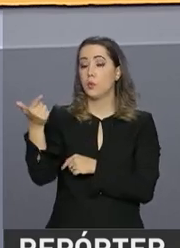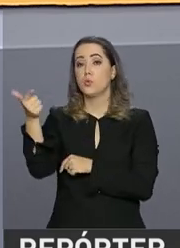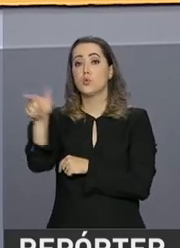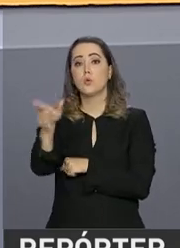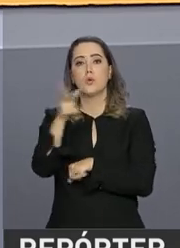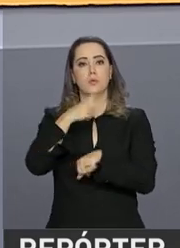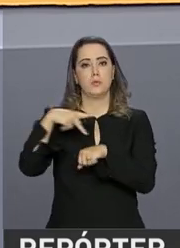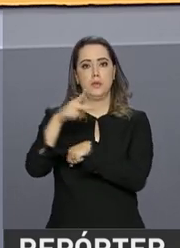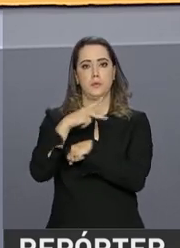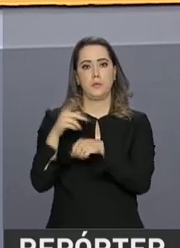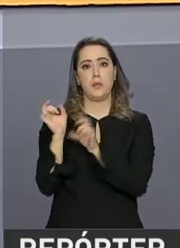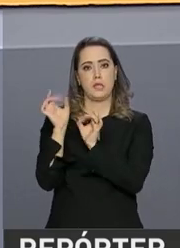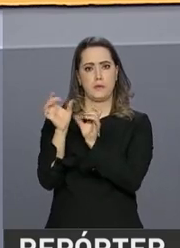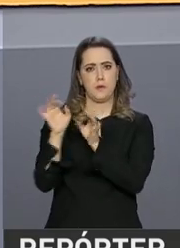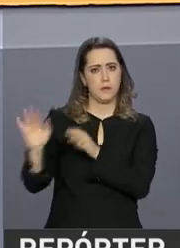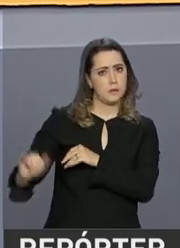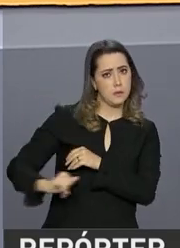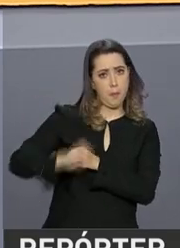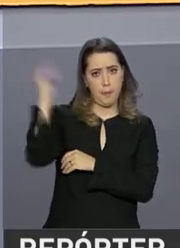registraram